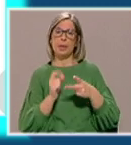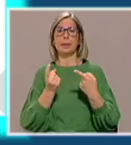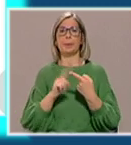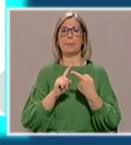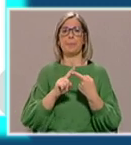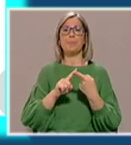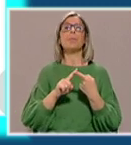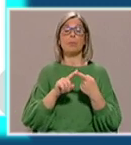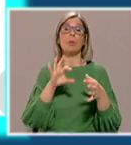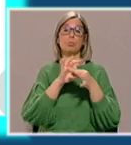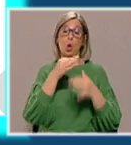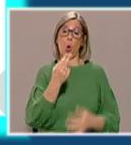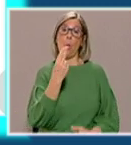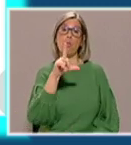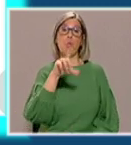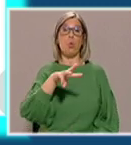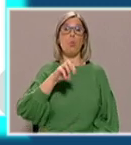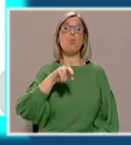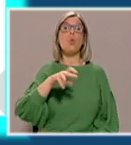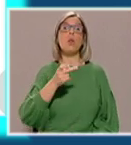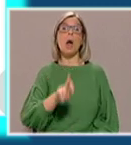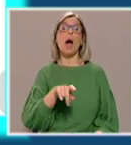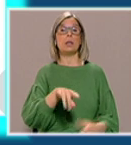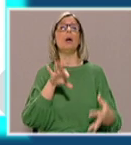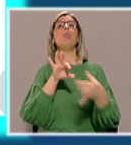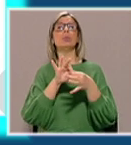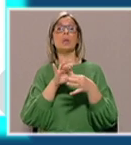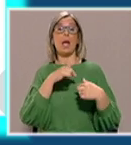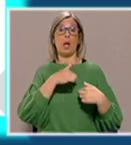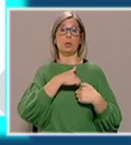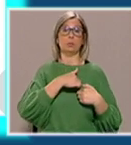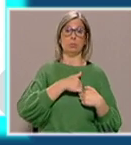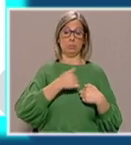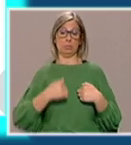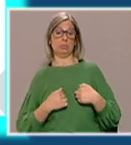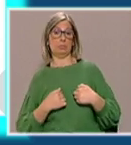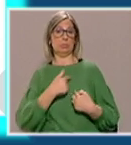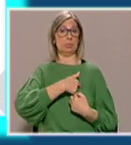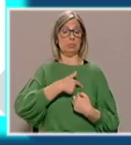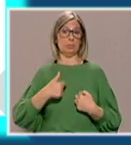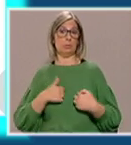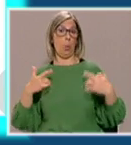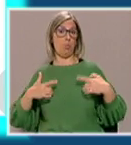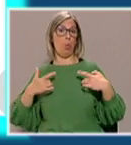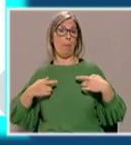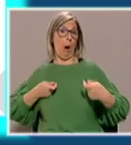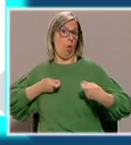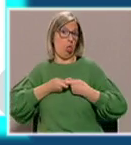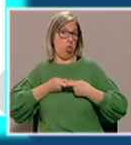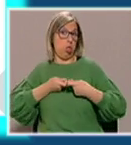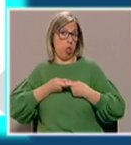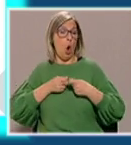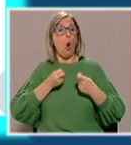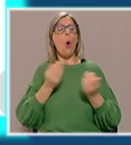delas. Circulação pulmonar é o trajeto que o sangue faz desde o coração até aos pulmões, o próprio nome indica, ou também se